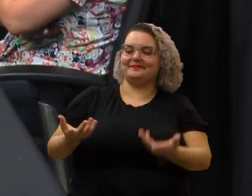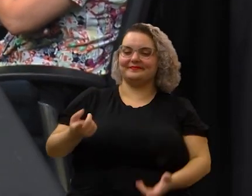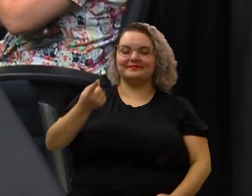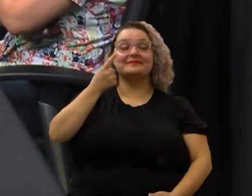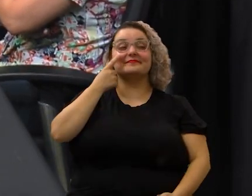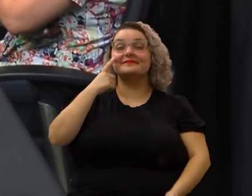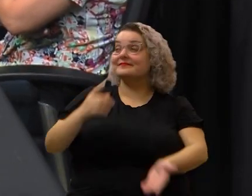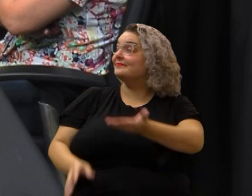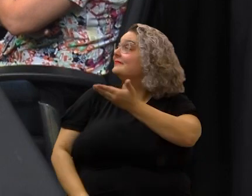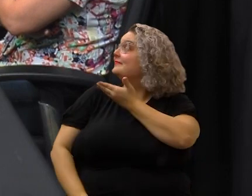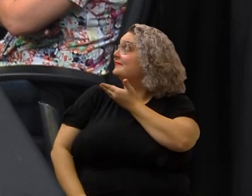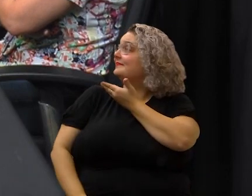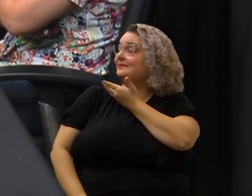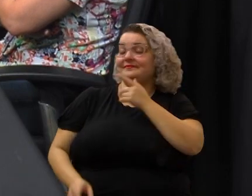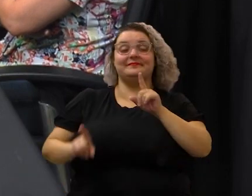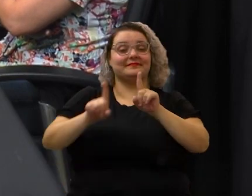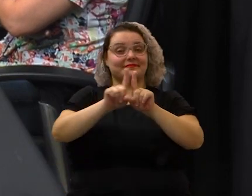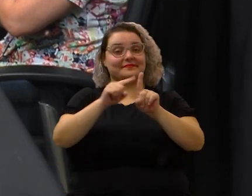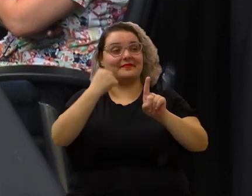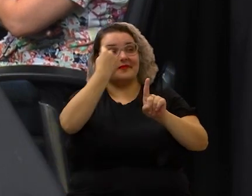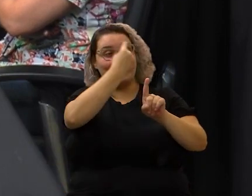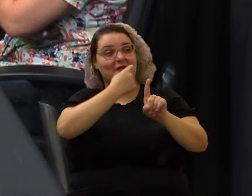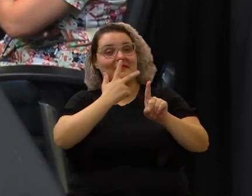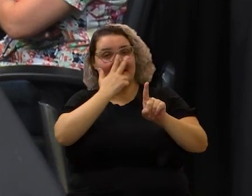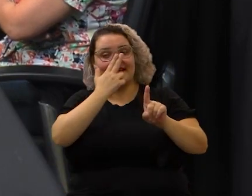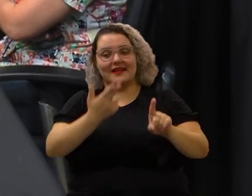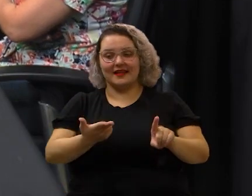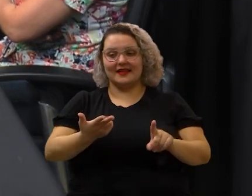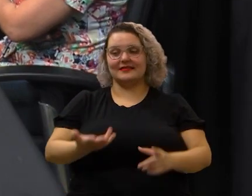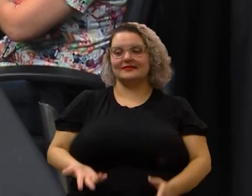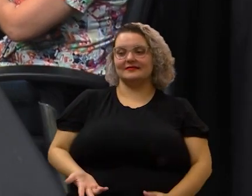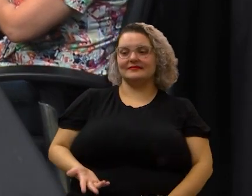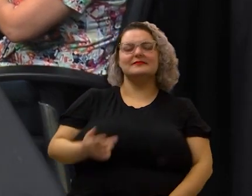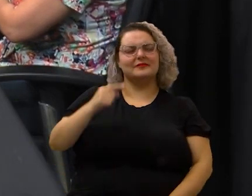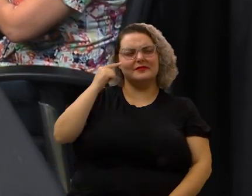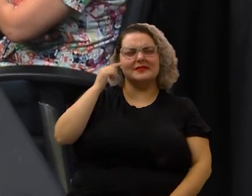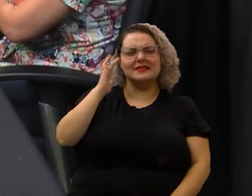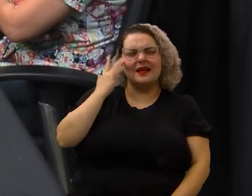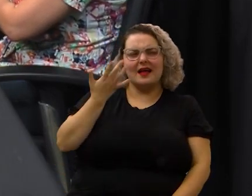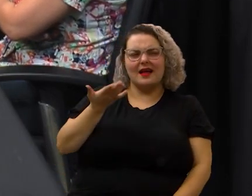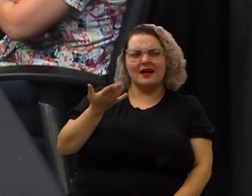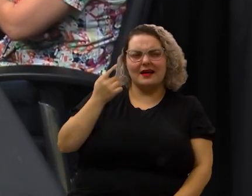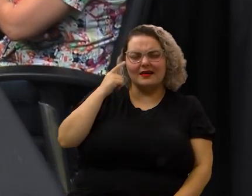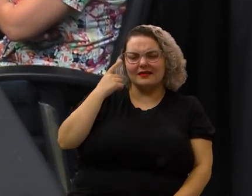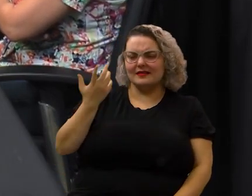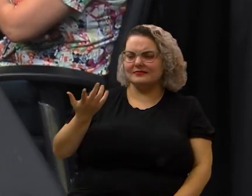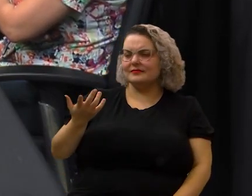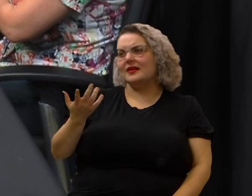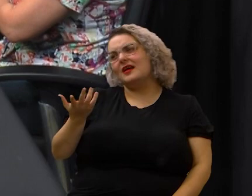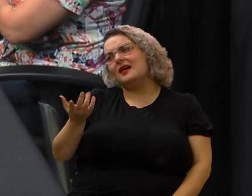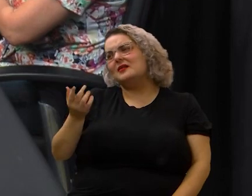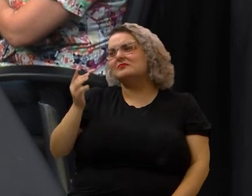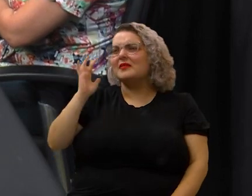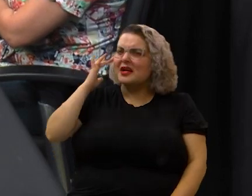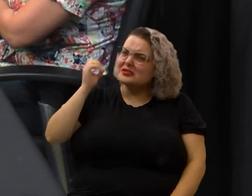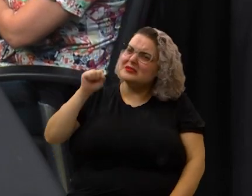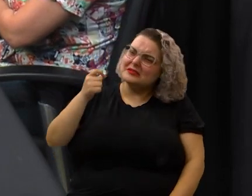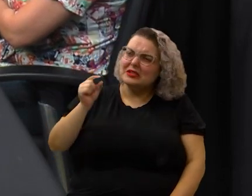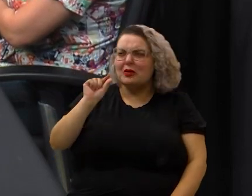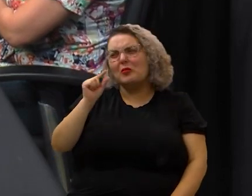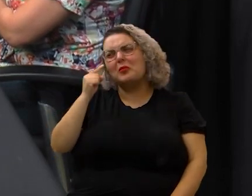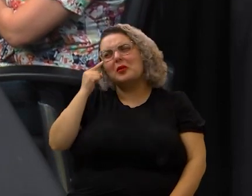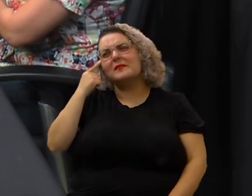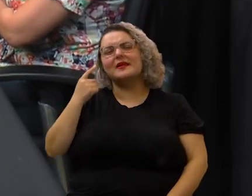gente pensa, a gente percebe que vocês são bem parecidas, né? Você né? acha? Acho que sim, acho que um pouco o olho, não não